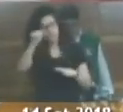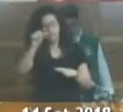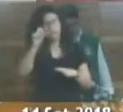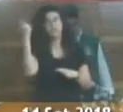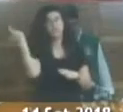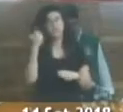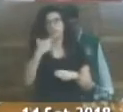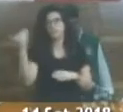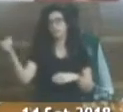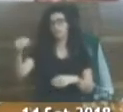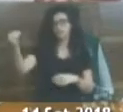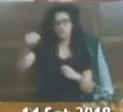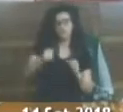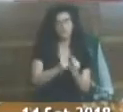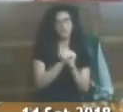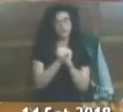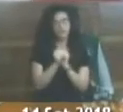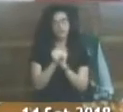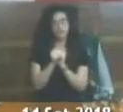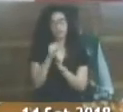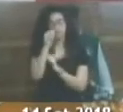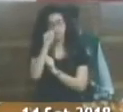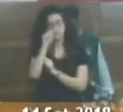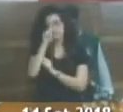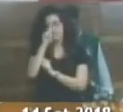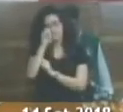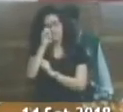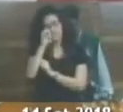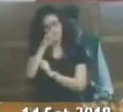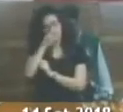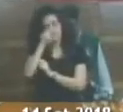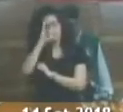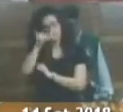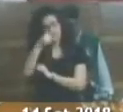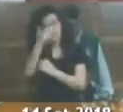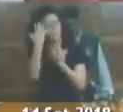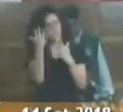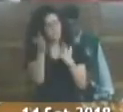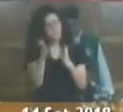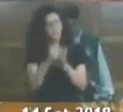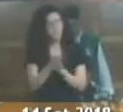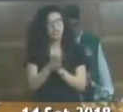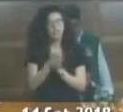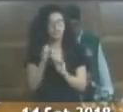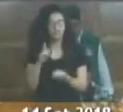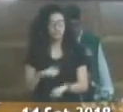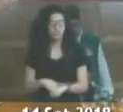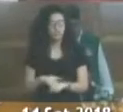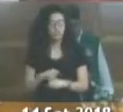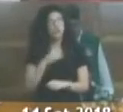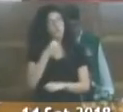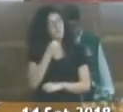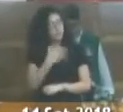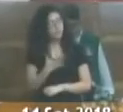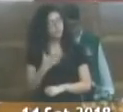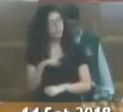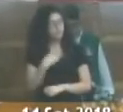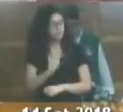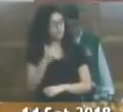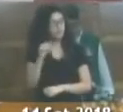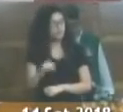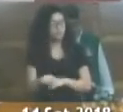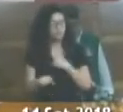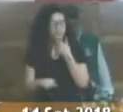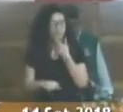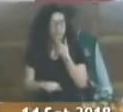chegar até aqui, né, junto com a Alerj. E é isso, parabenizar esse momento. Que bom que estamos aqui, que